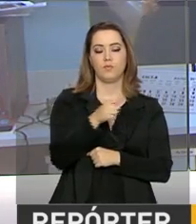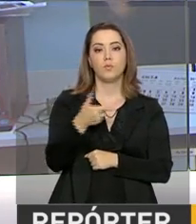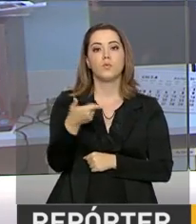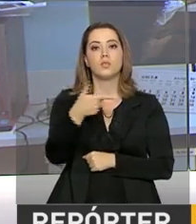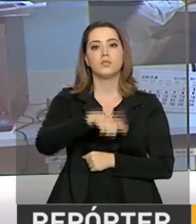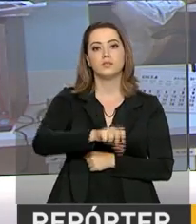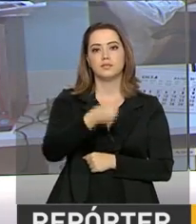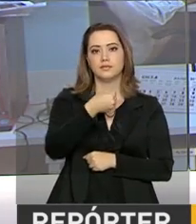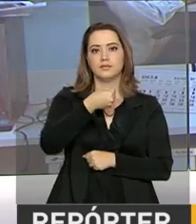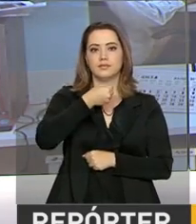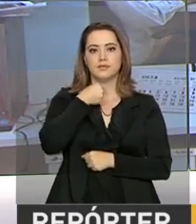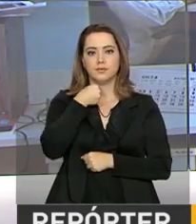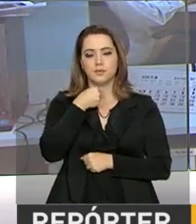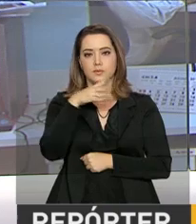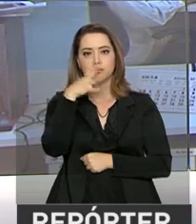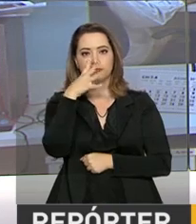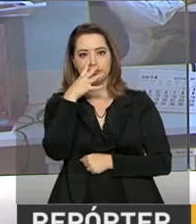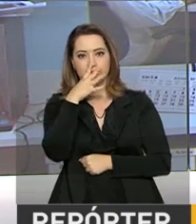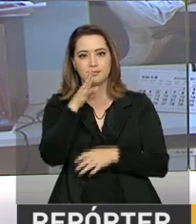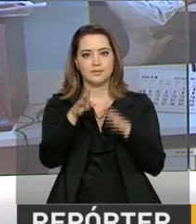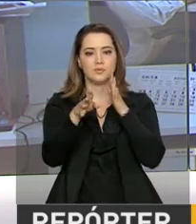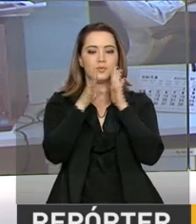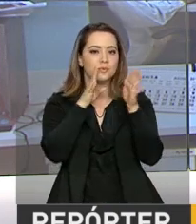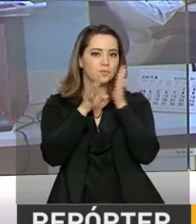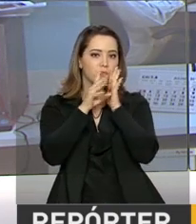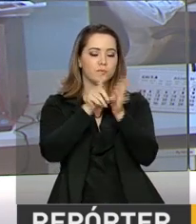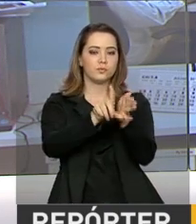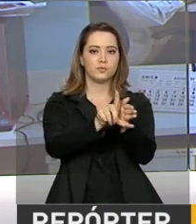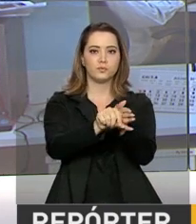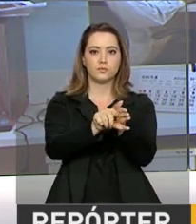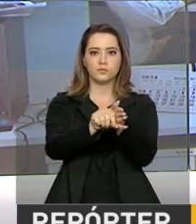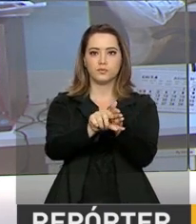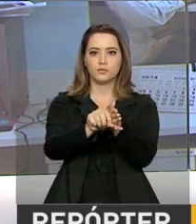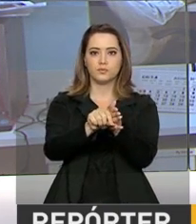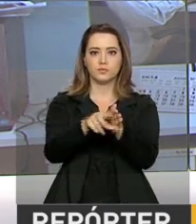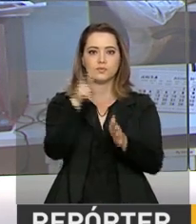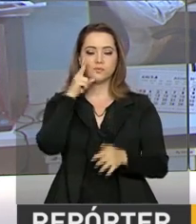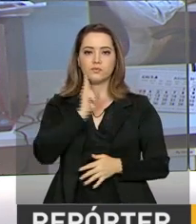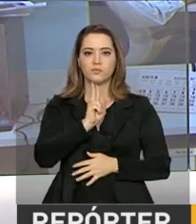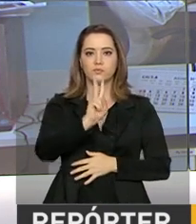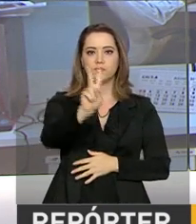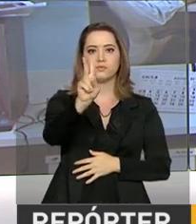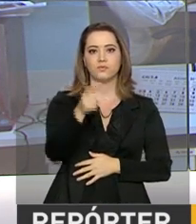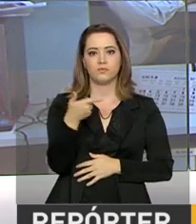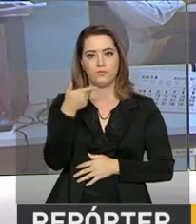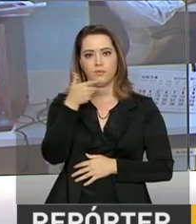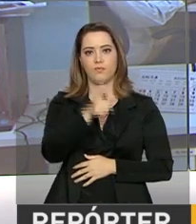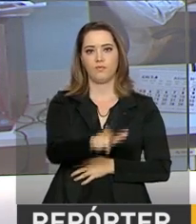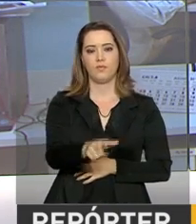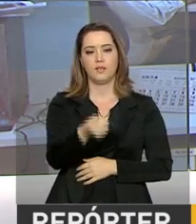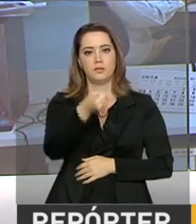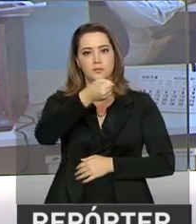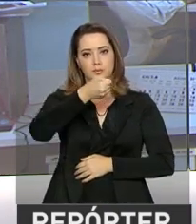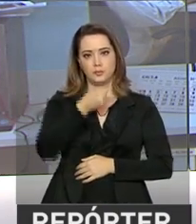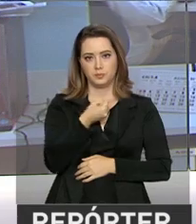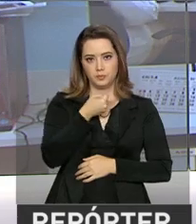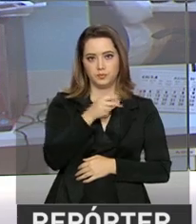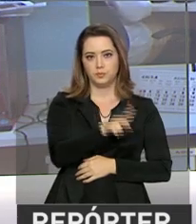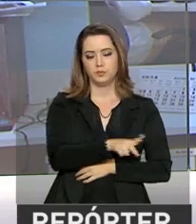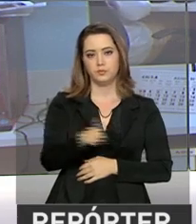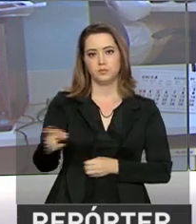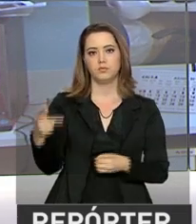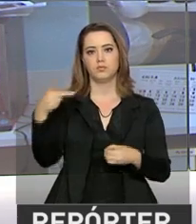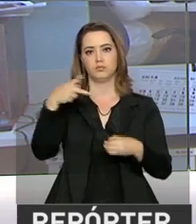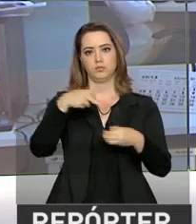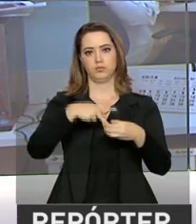próxima edição do Repórter NBR. Acompanhe também as novidades em nossas redes sociais. Veja agora a reapresentação da entrevista coletiva